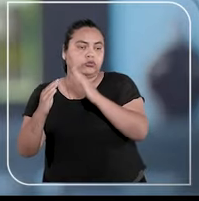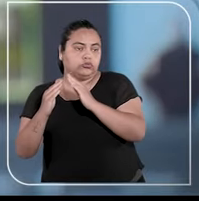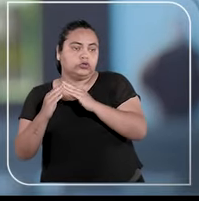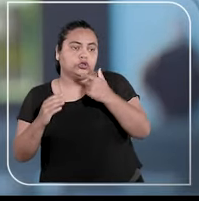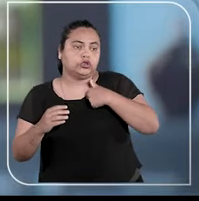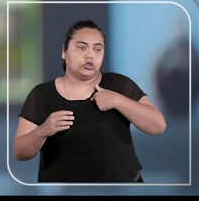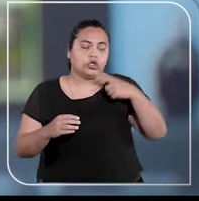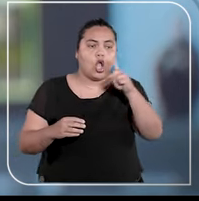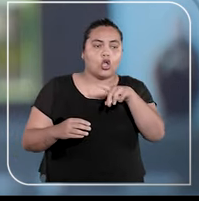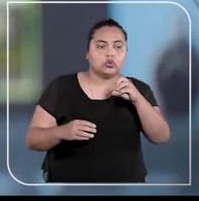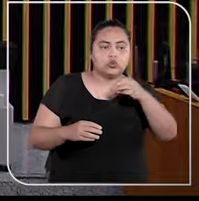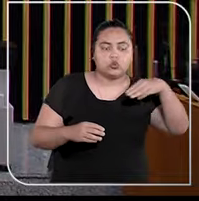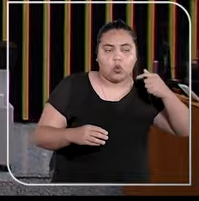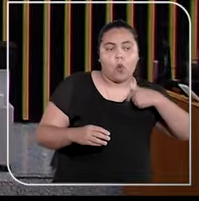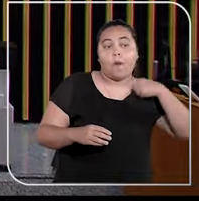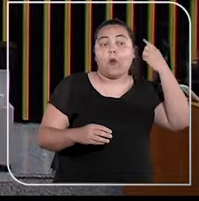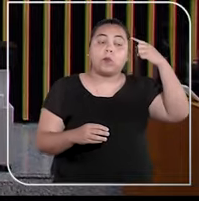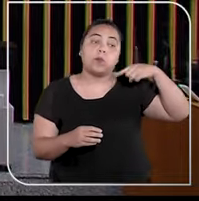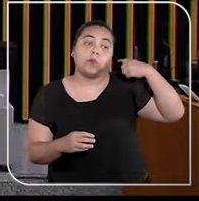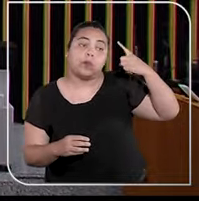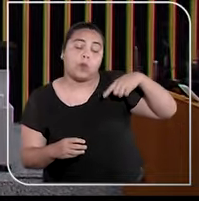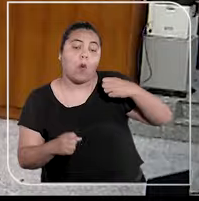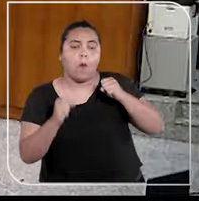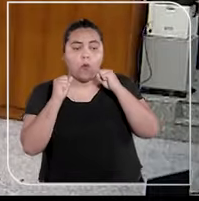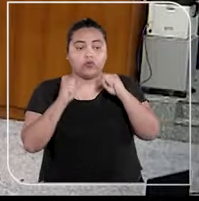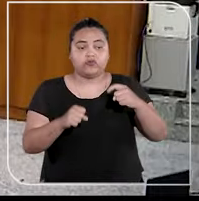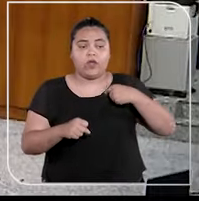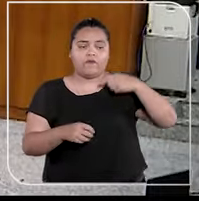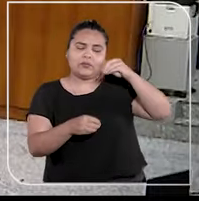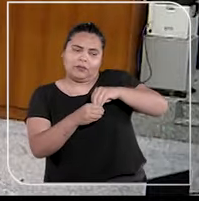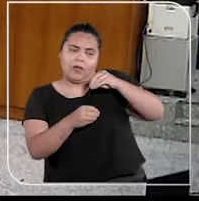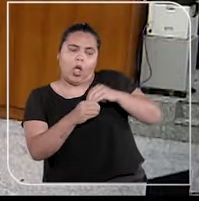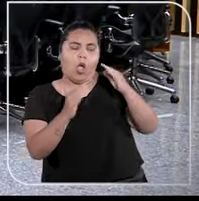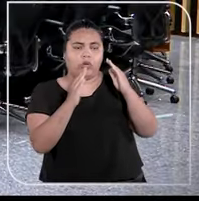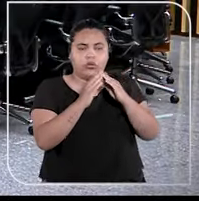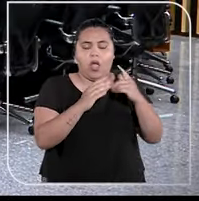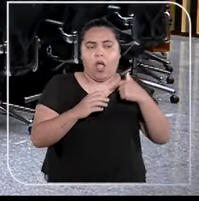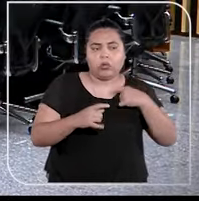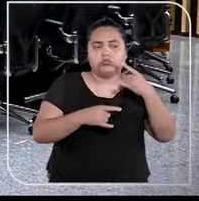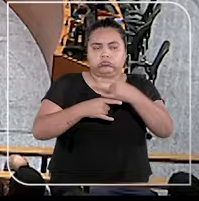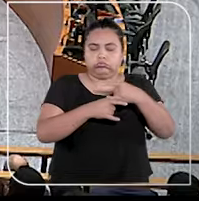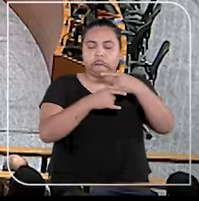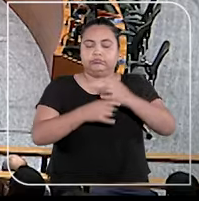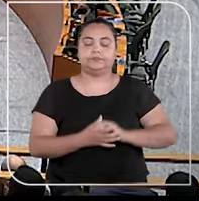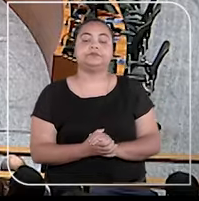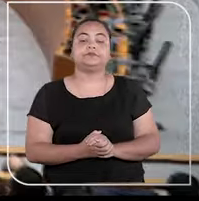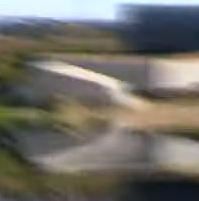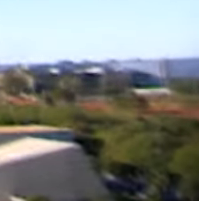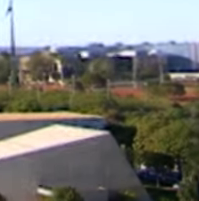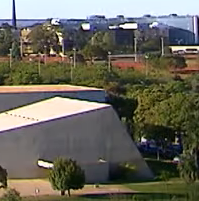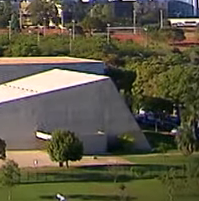A gente evoluiu para o Zoom, para que os advogados pudessem fazer as sessões virtuais remotamente.